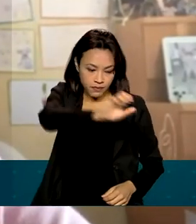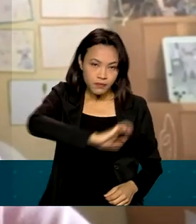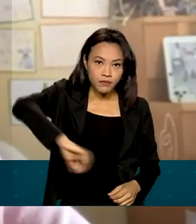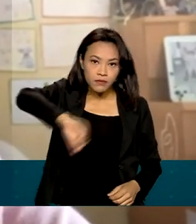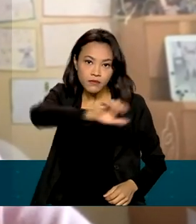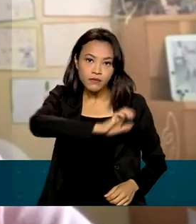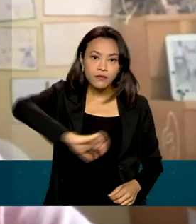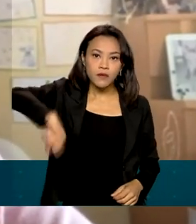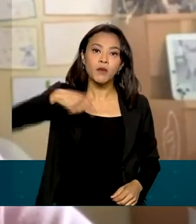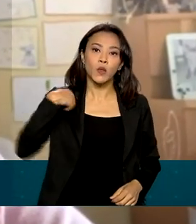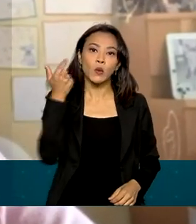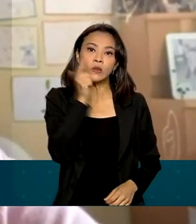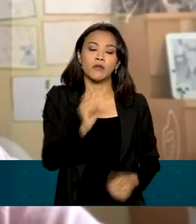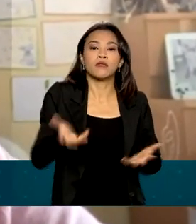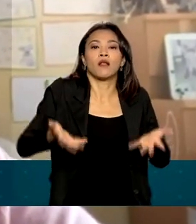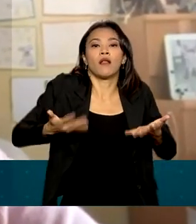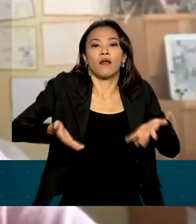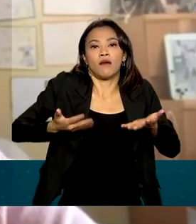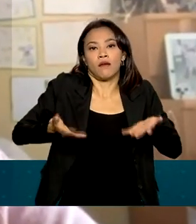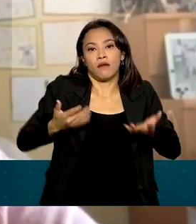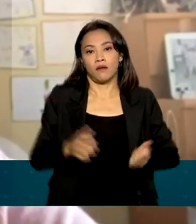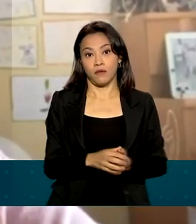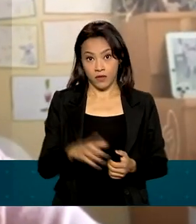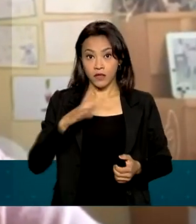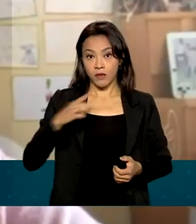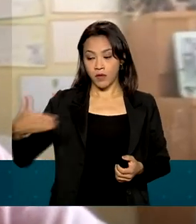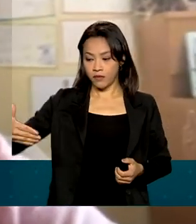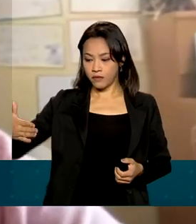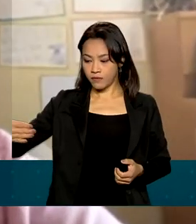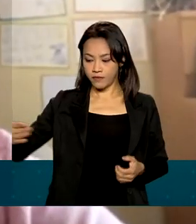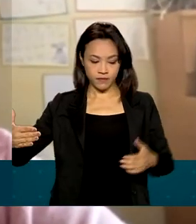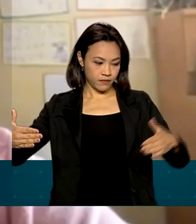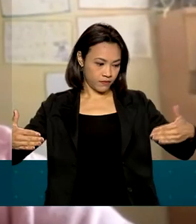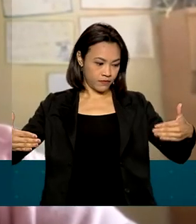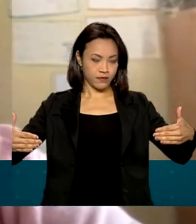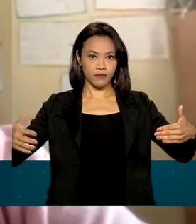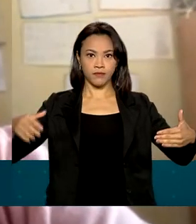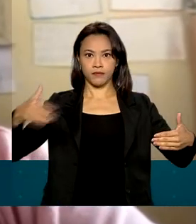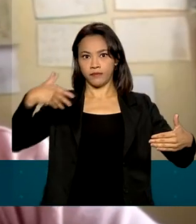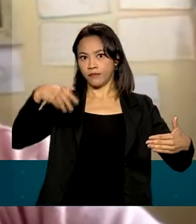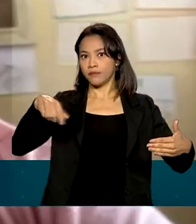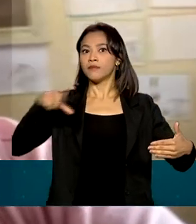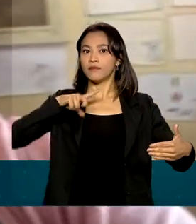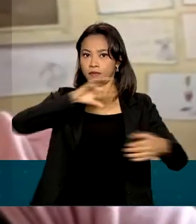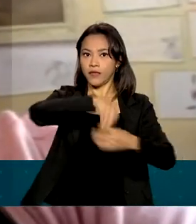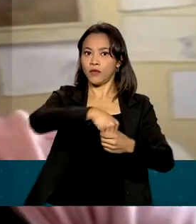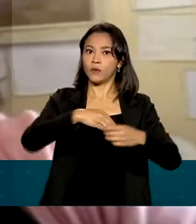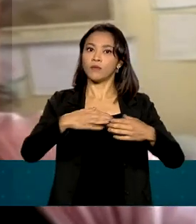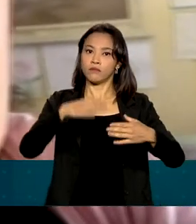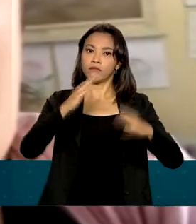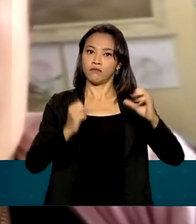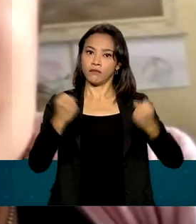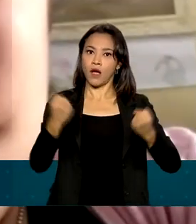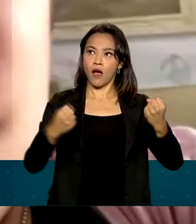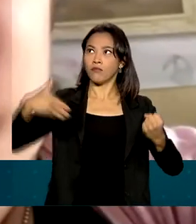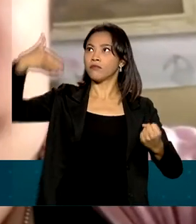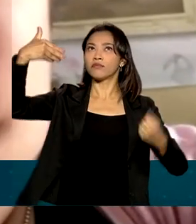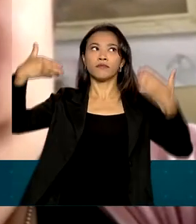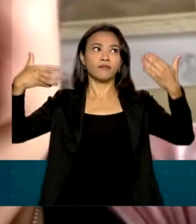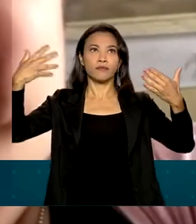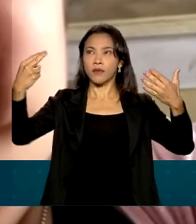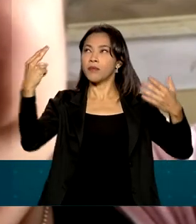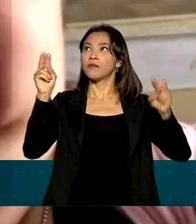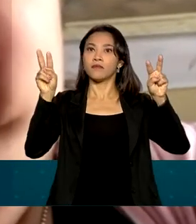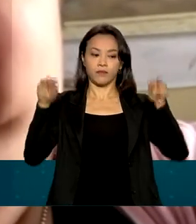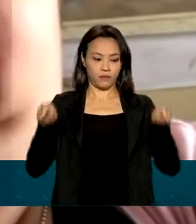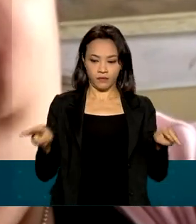dirigir, para ser mais leve, e eu tenho retrovisores em todos os cantos do veículo para poder ficar mais fácil,